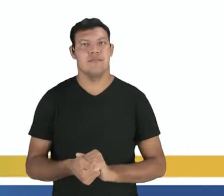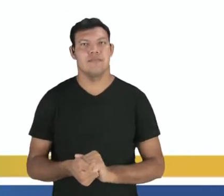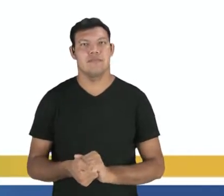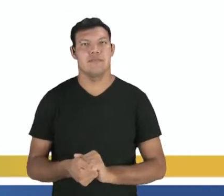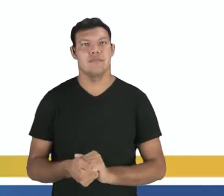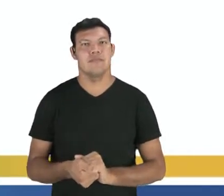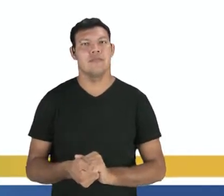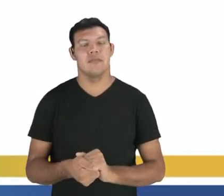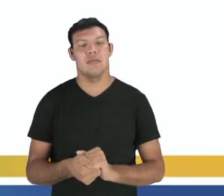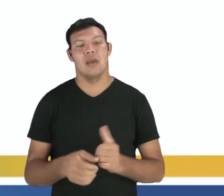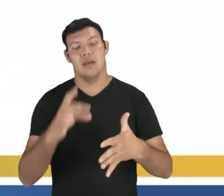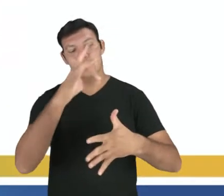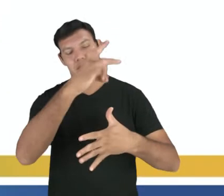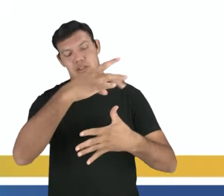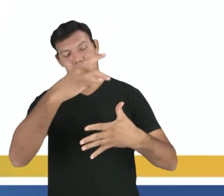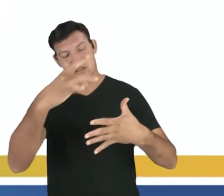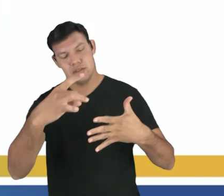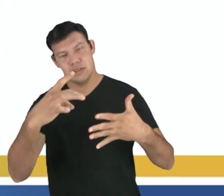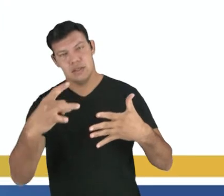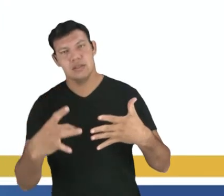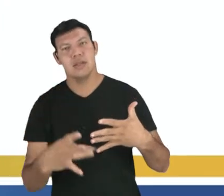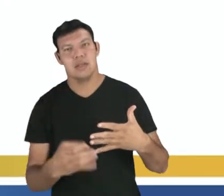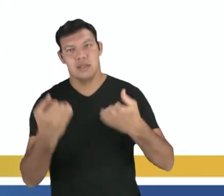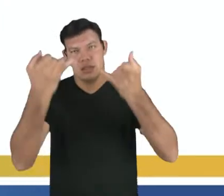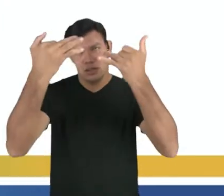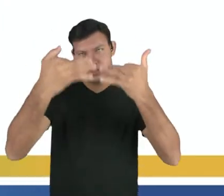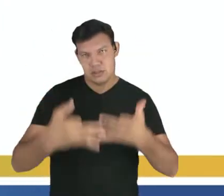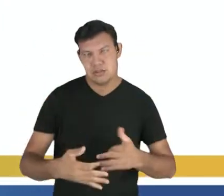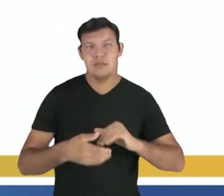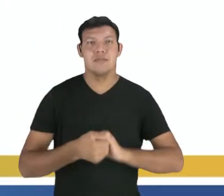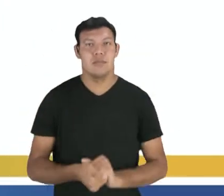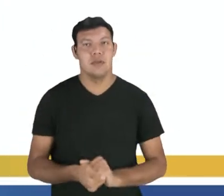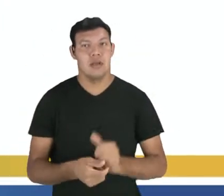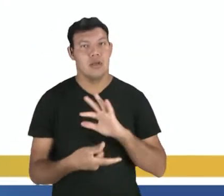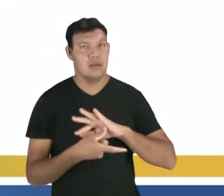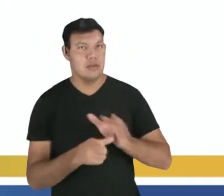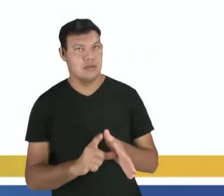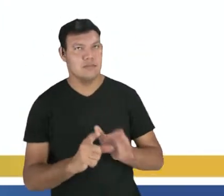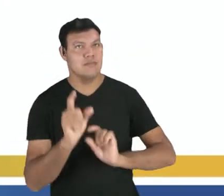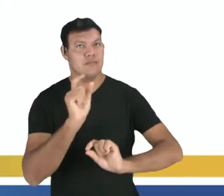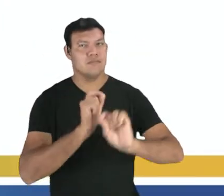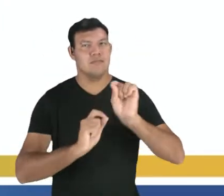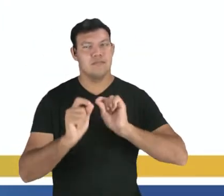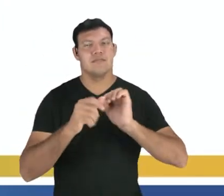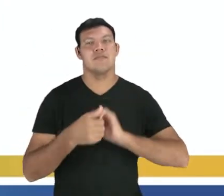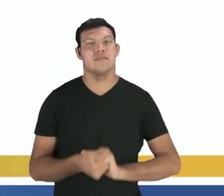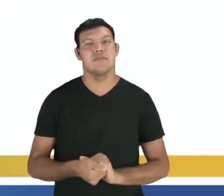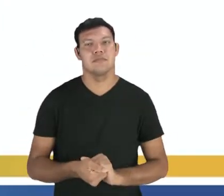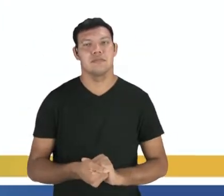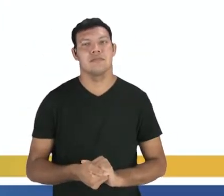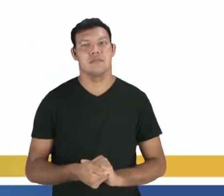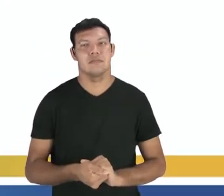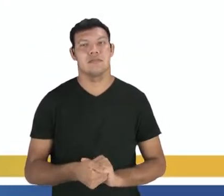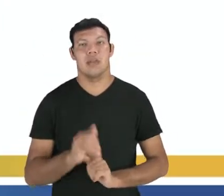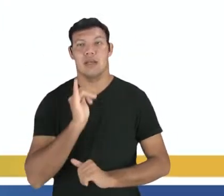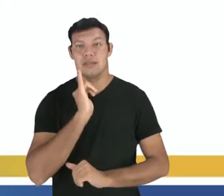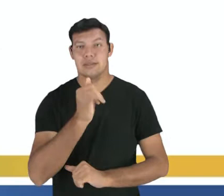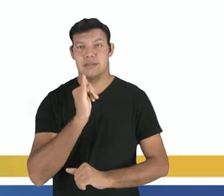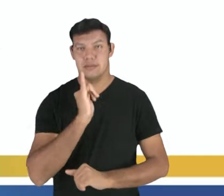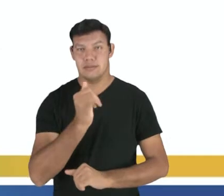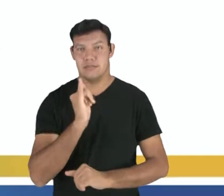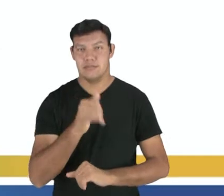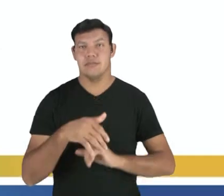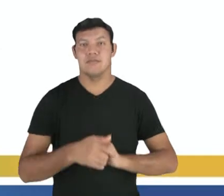vamos falar sobre cada elemento hoje né antes disso quero dizer para vocês gente que narrativa